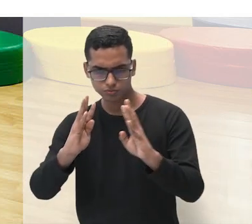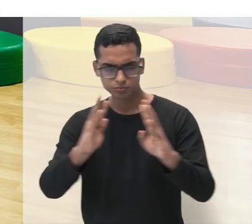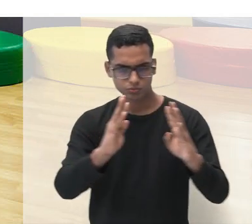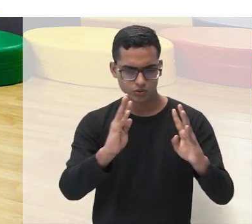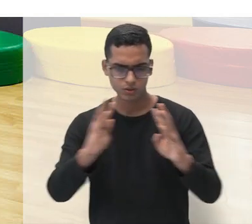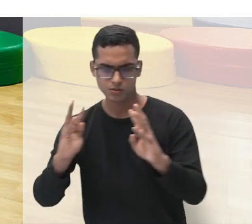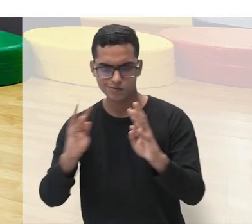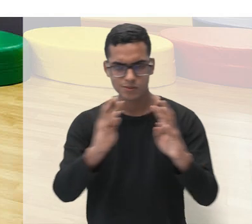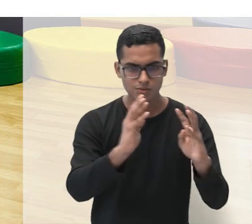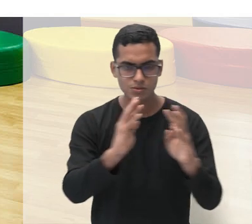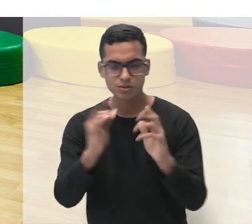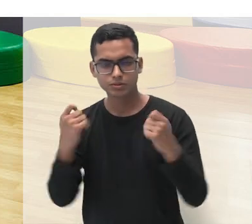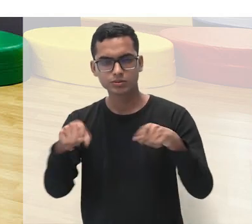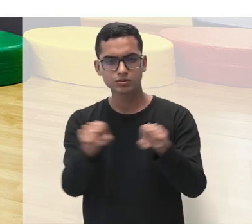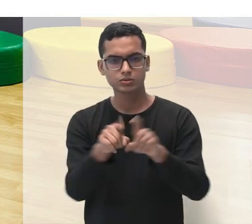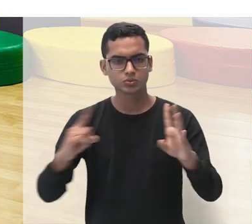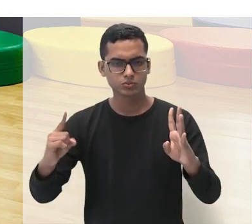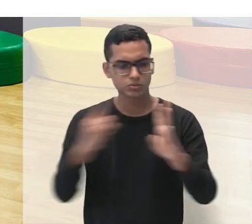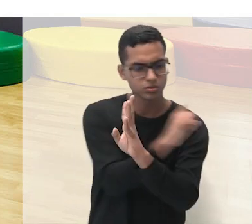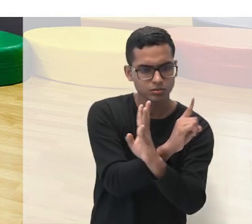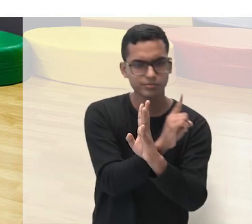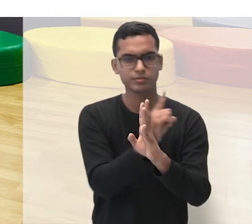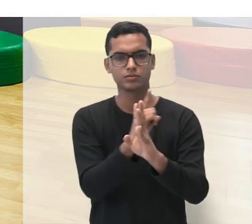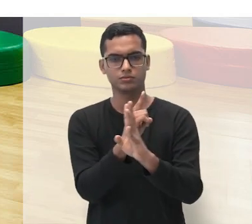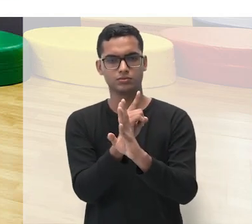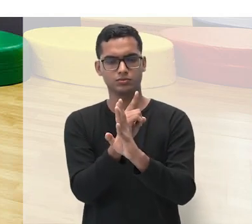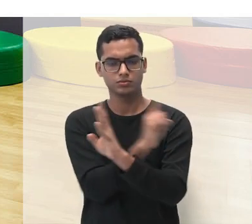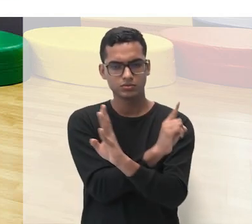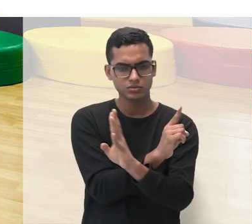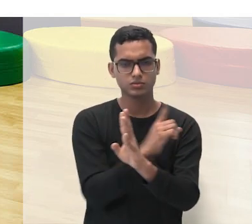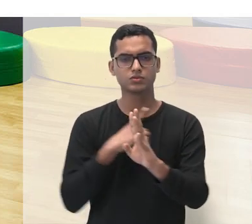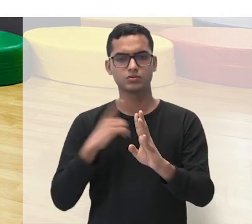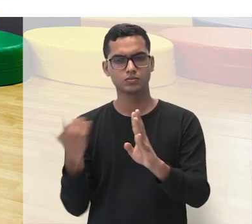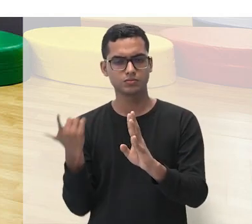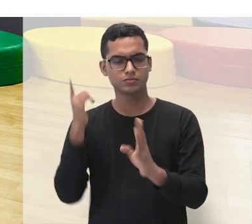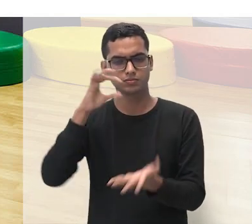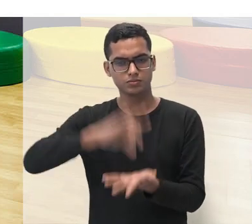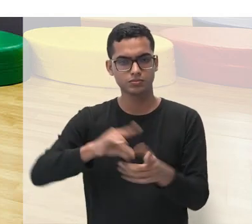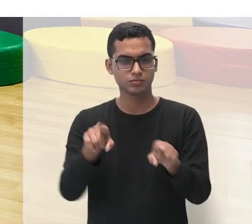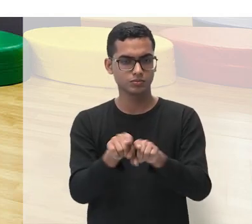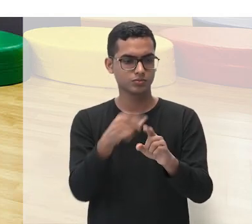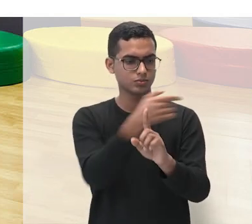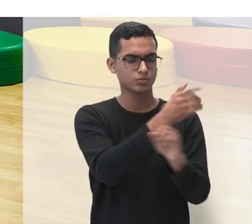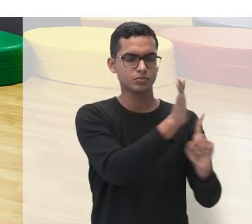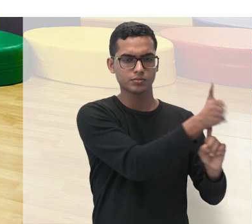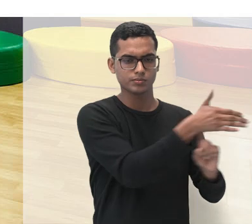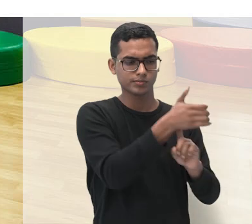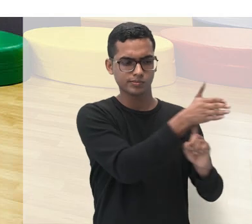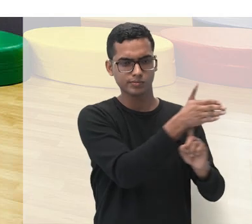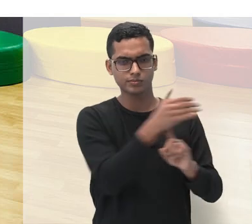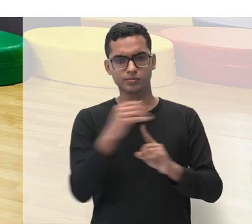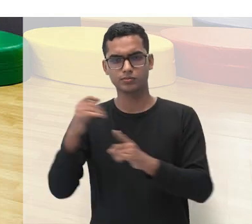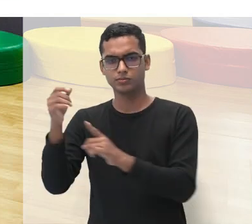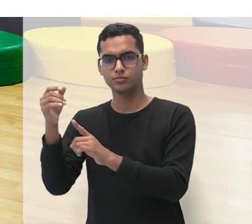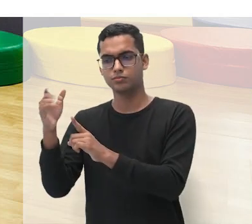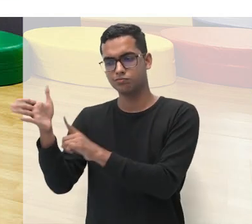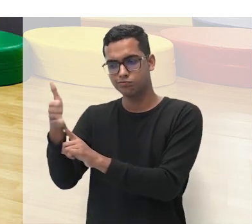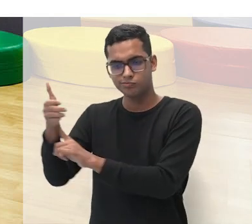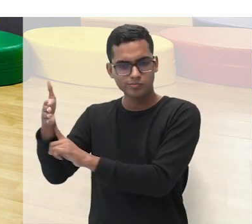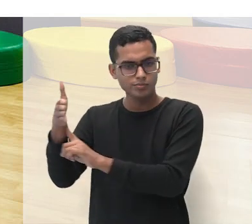que ultrapassar para o campo adversário e buscar o quê? Buscar